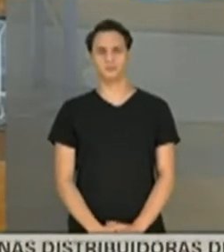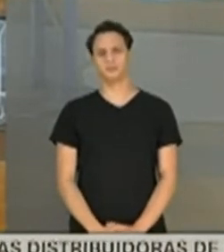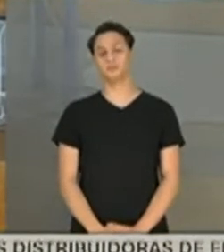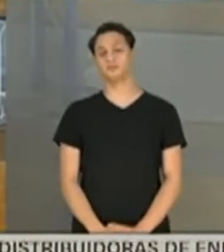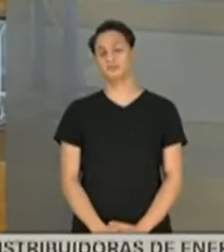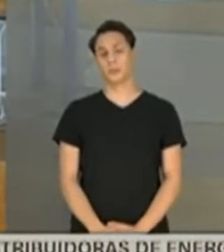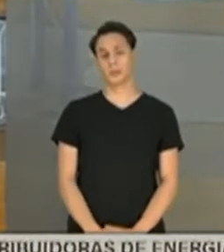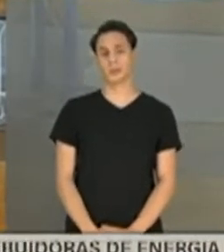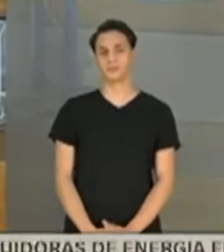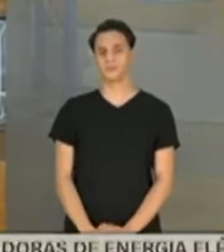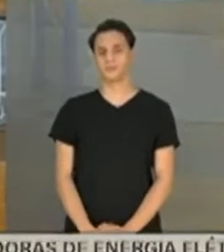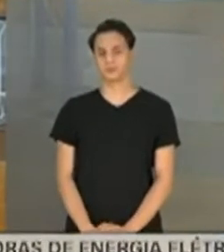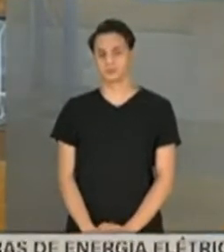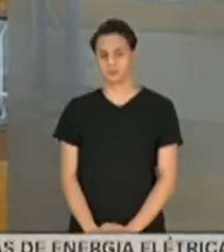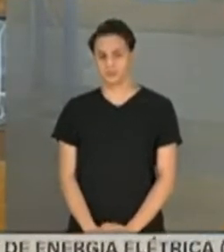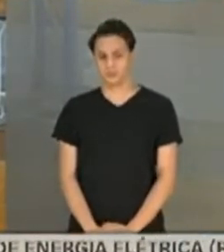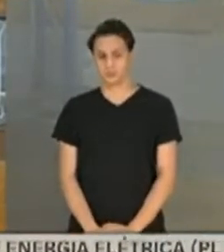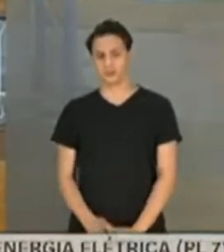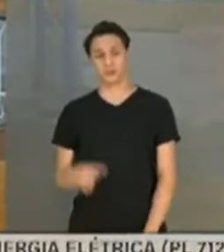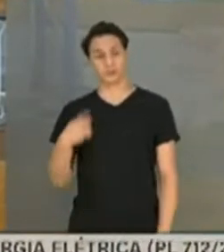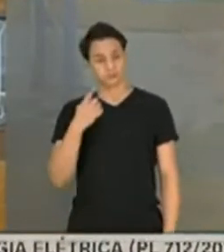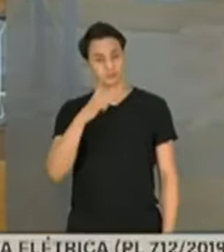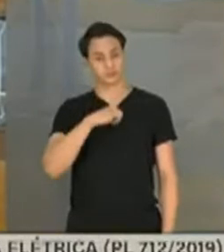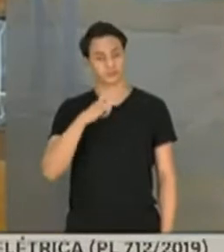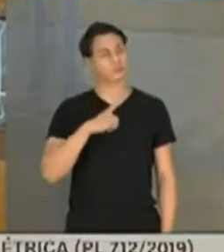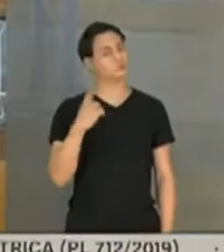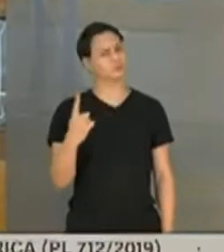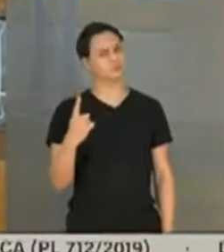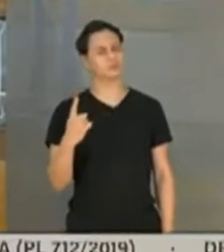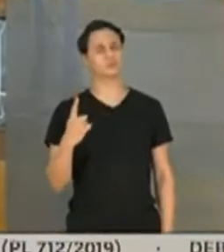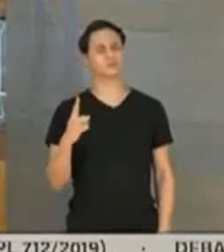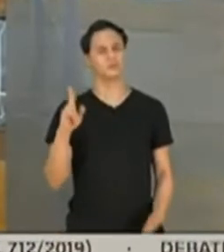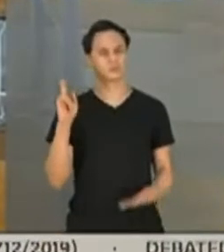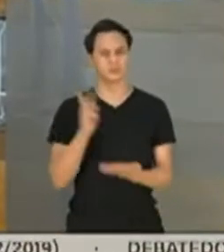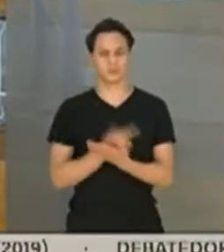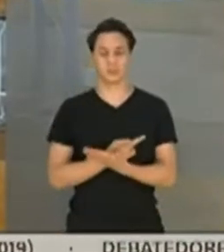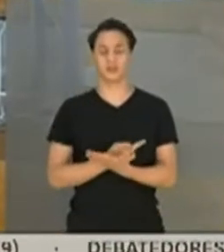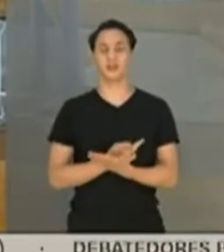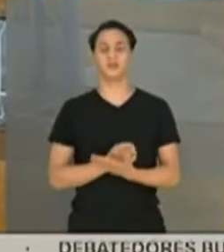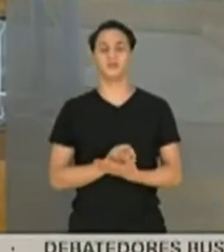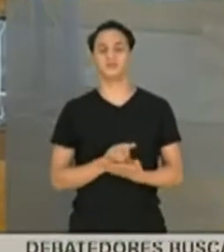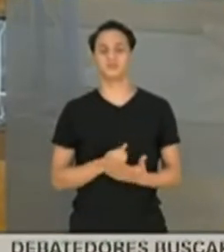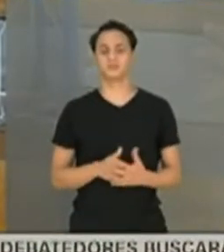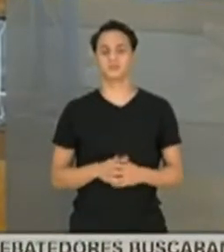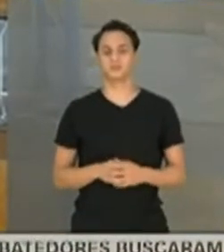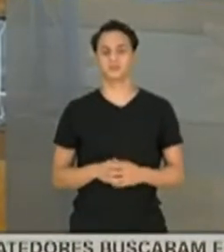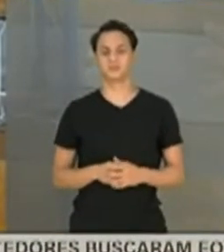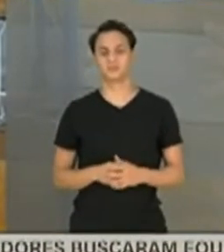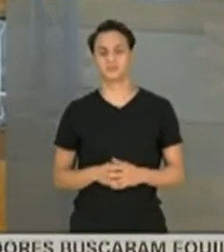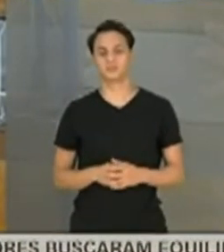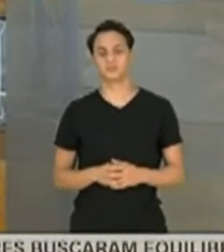E a gente tem um caso clássico que nem garantia